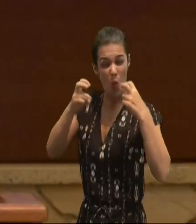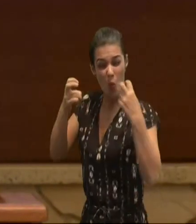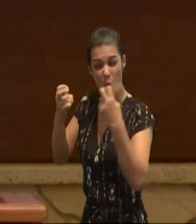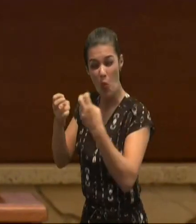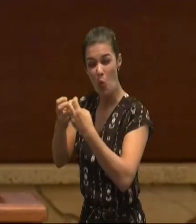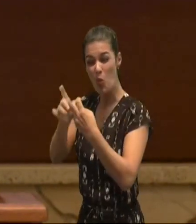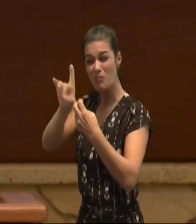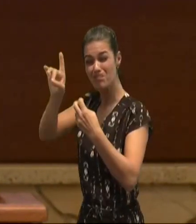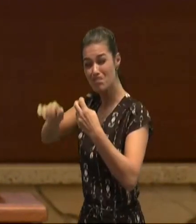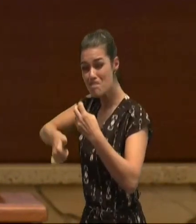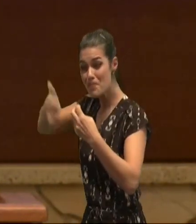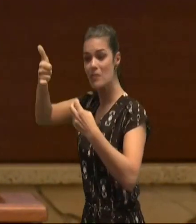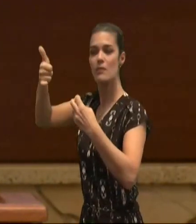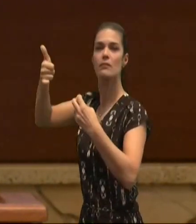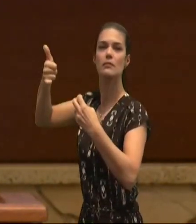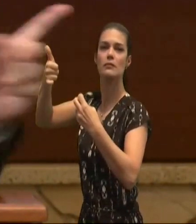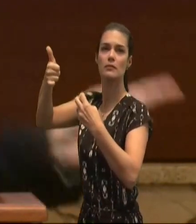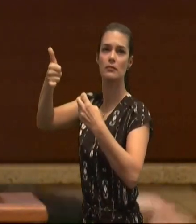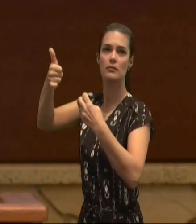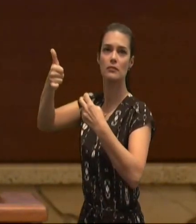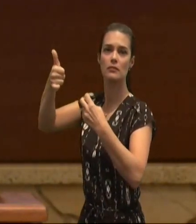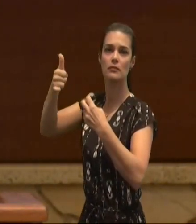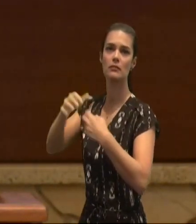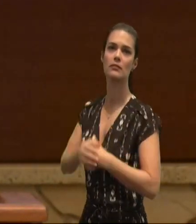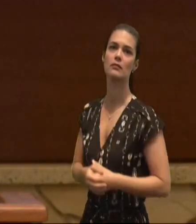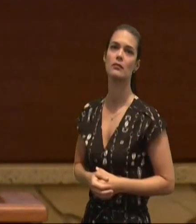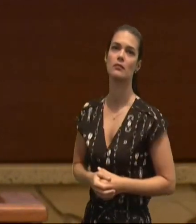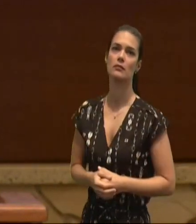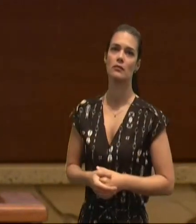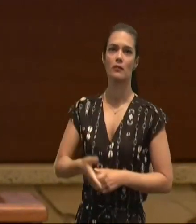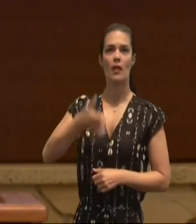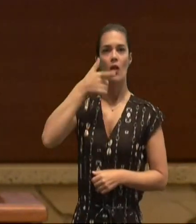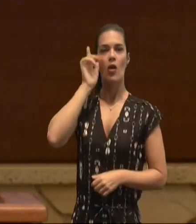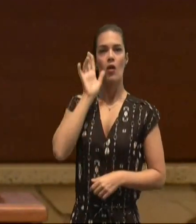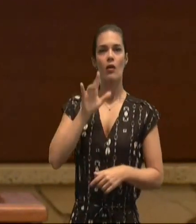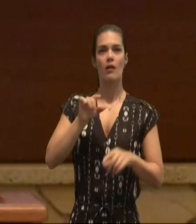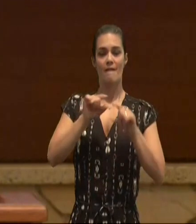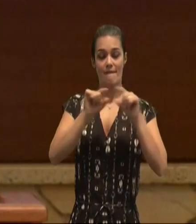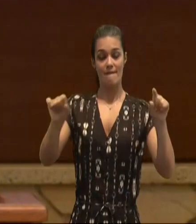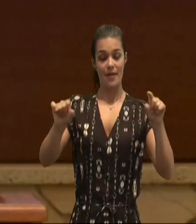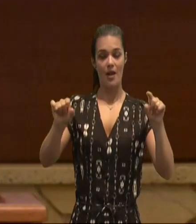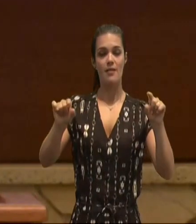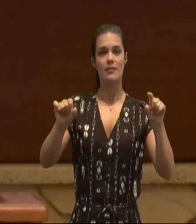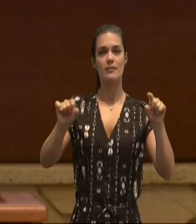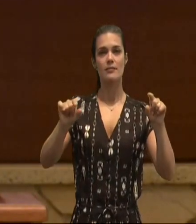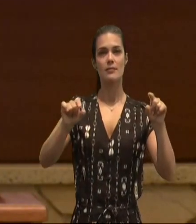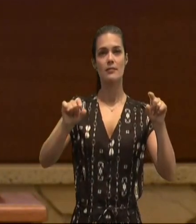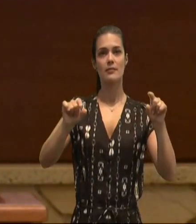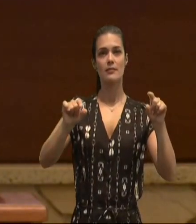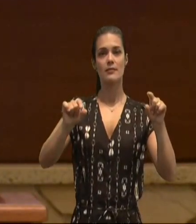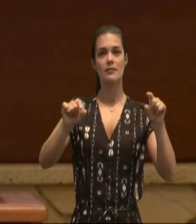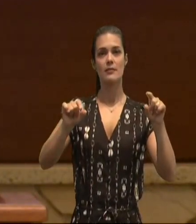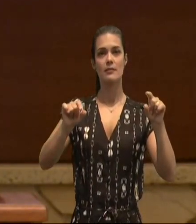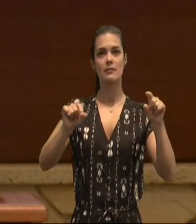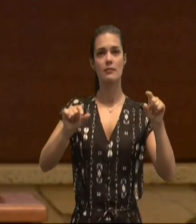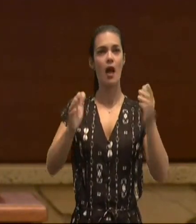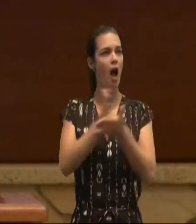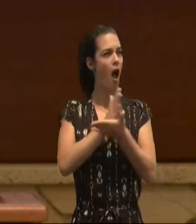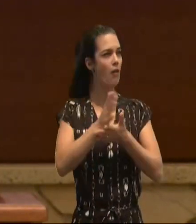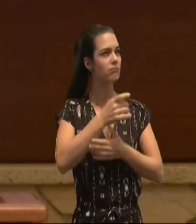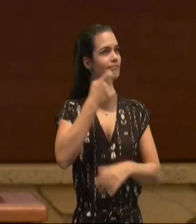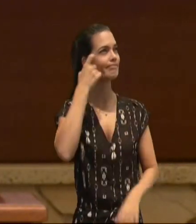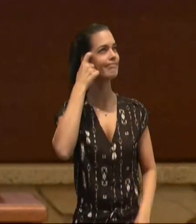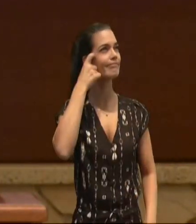coisa em nossa vida. Eu estava lendo ontem uma frase muito interessante que muitos de nós talvez estejam pensando em